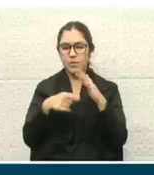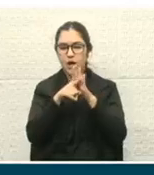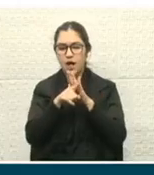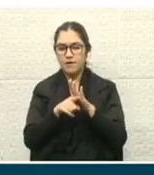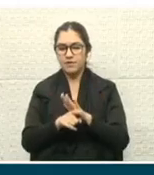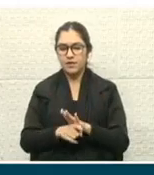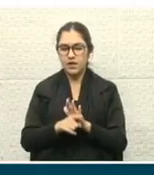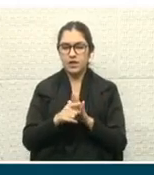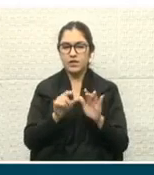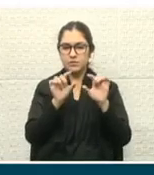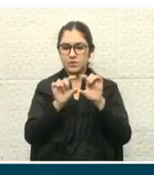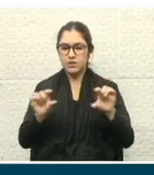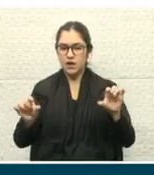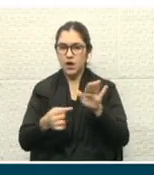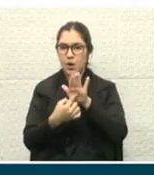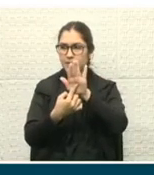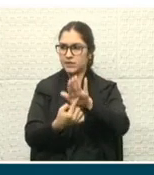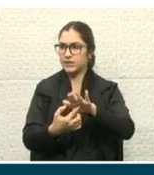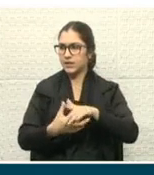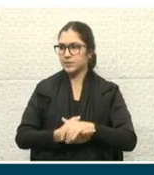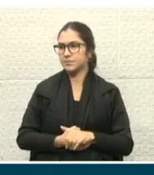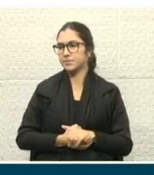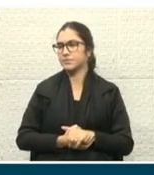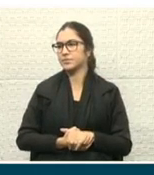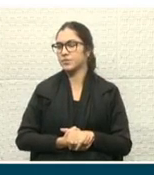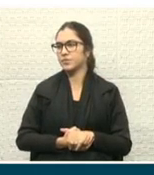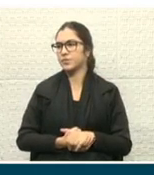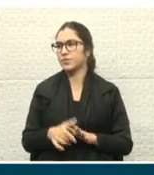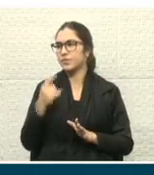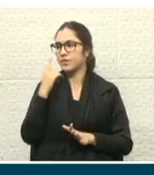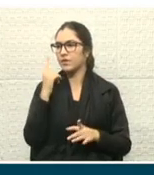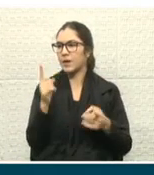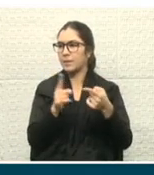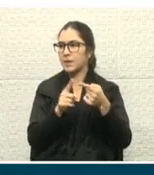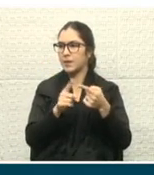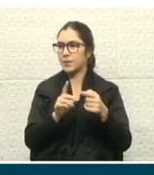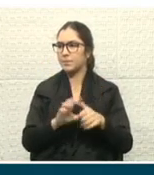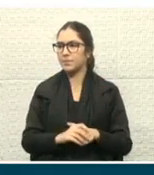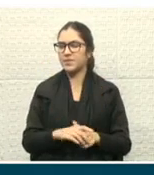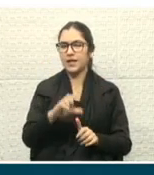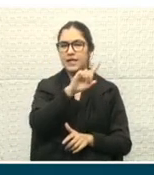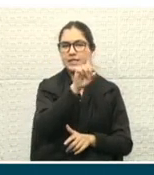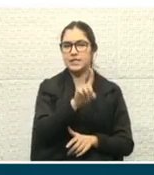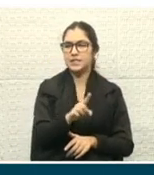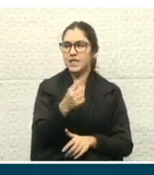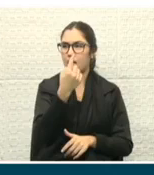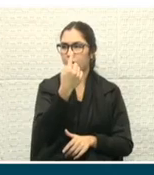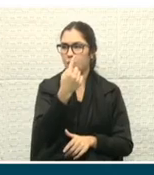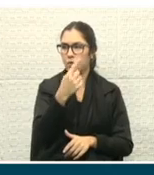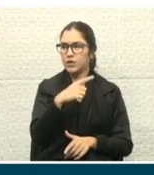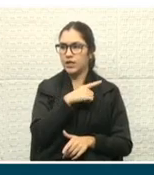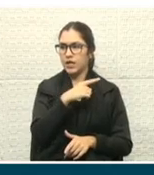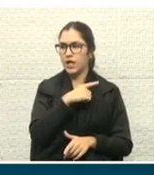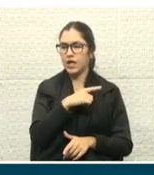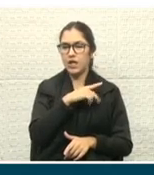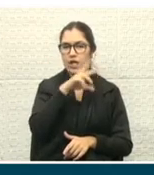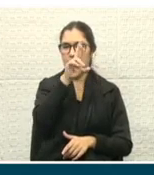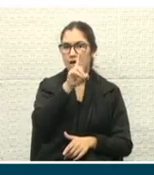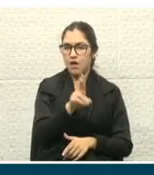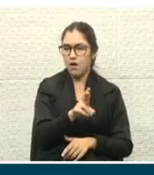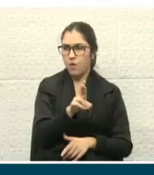avaliamos a expressão que foi apresentada. Vamos ao primeiro caso, Z1. Z1 tem parte